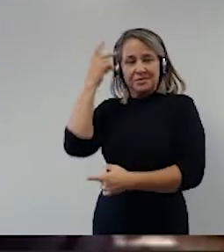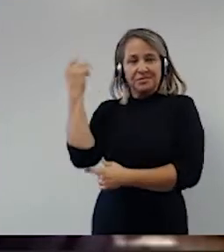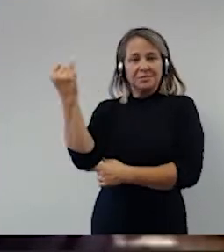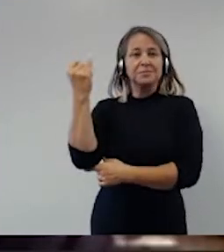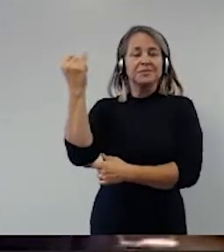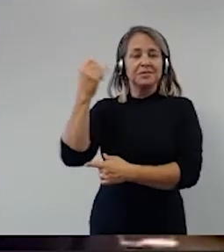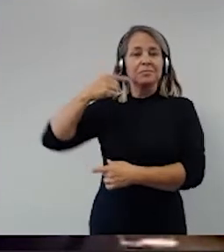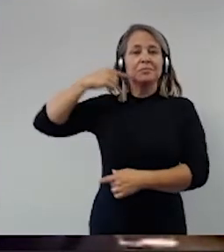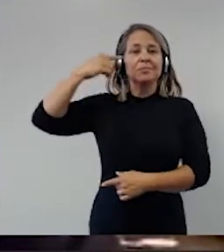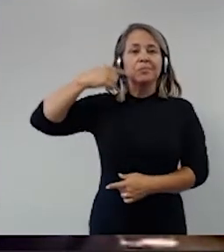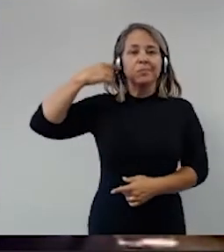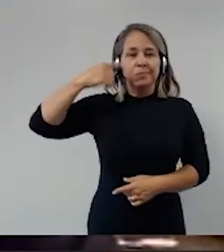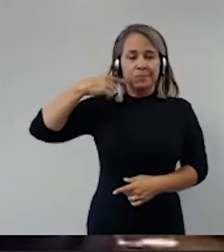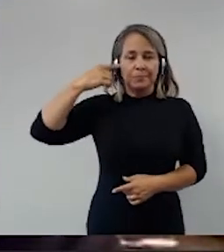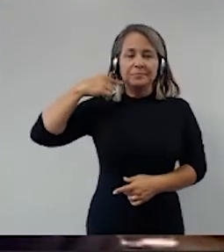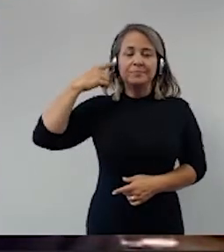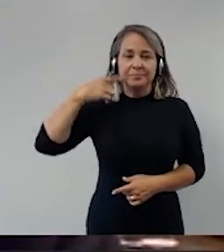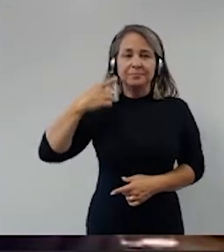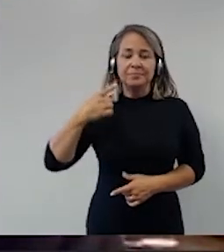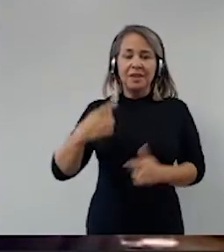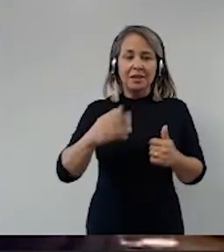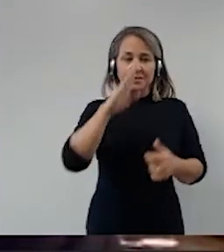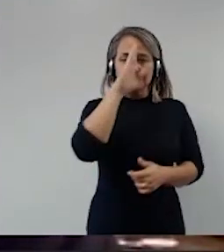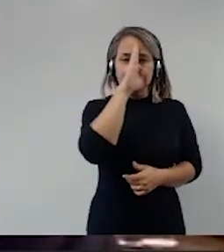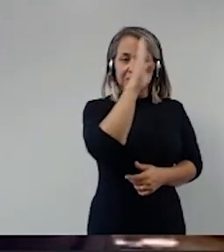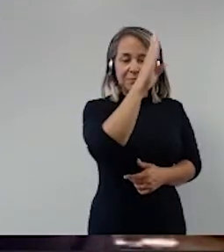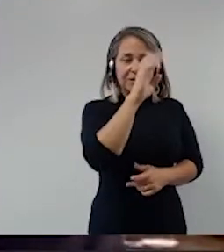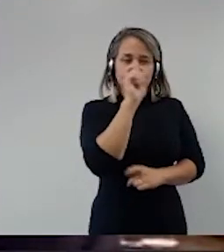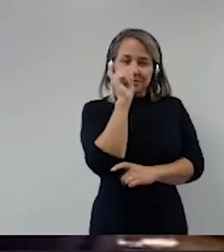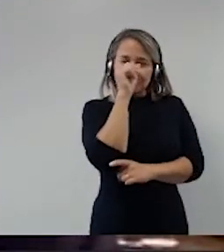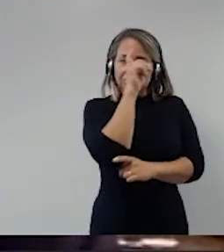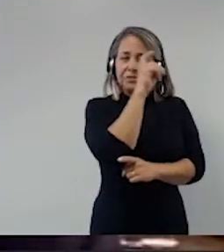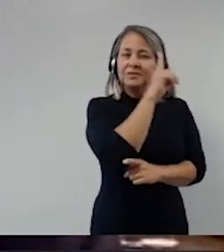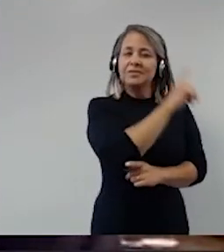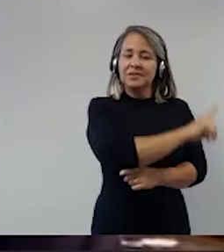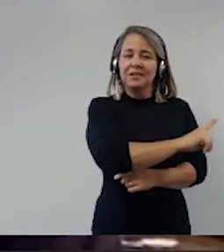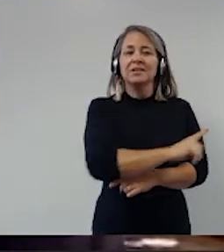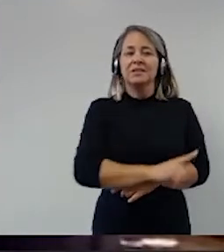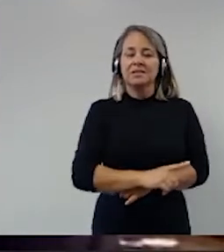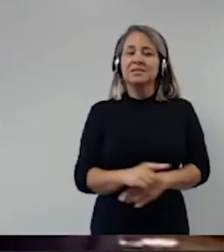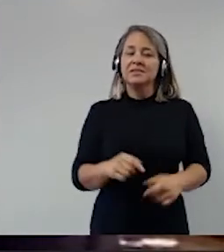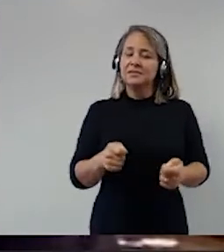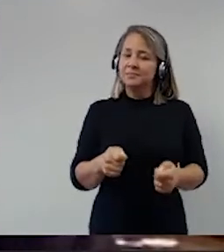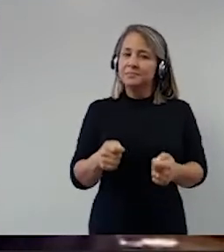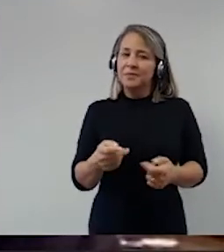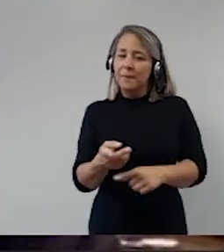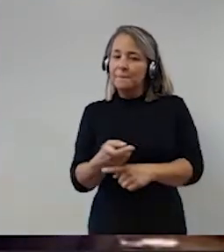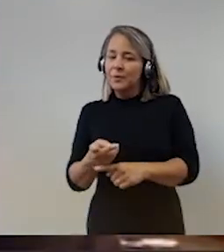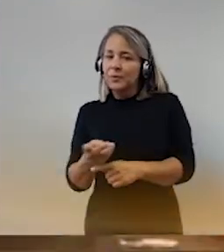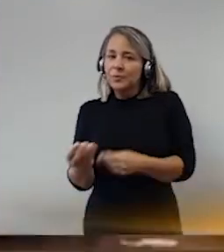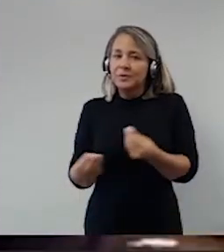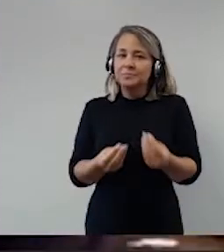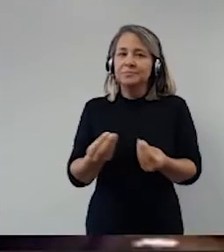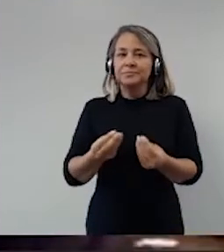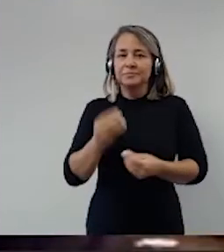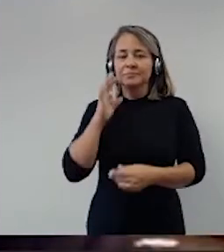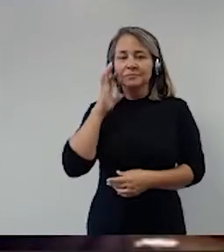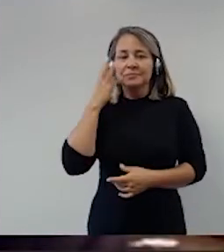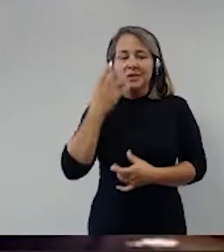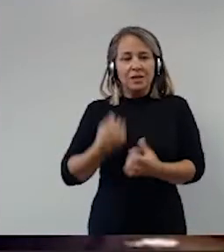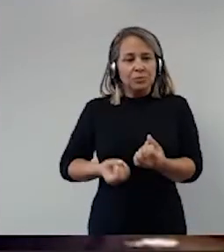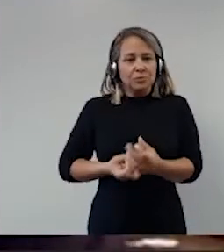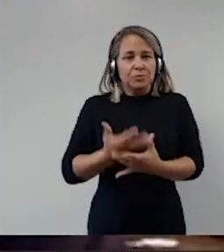da advocacia as principais dificuldades e tentar buscar meios de superação